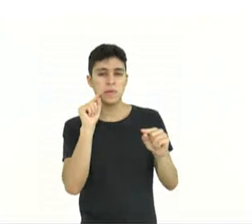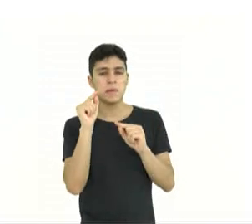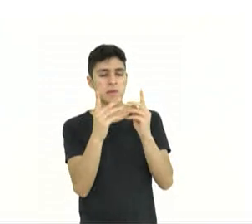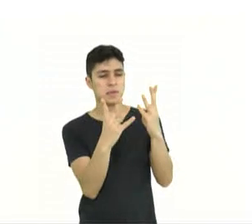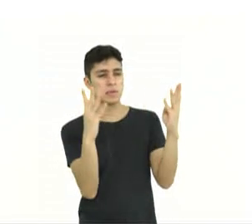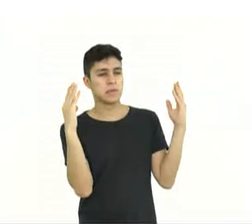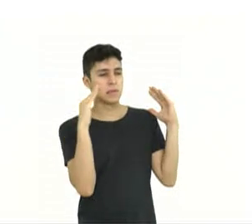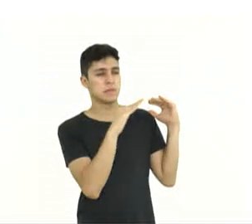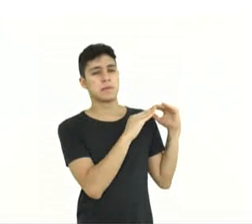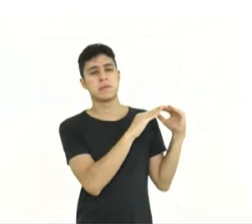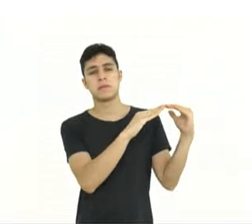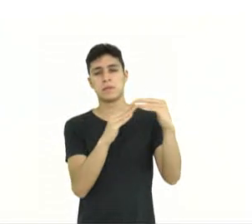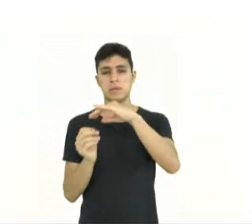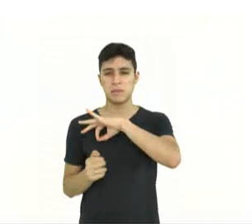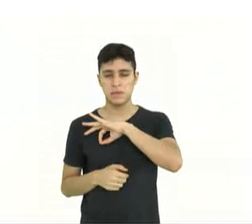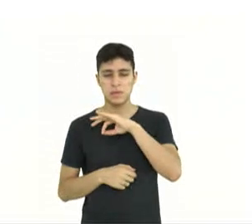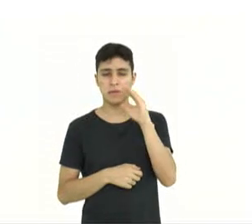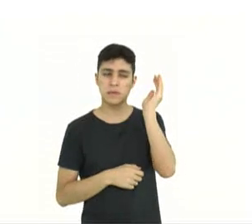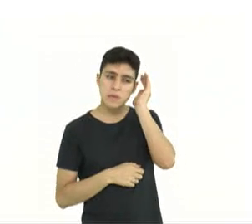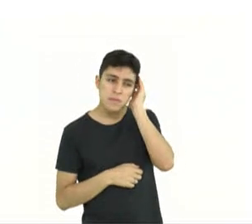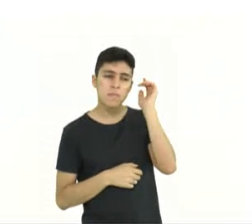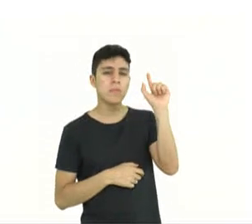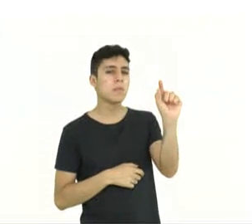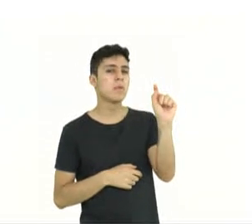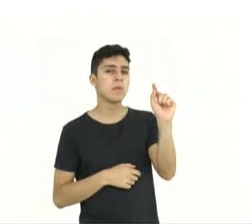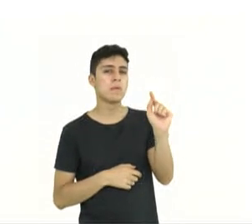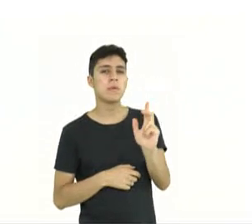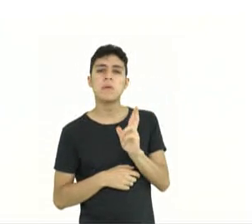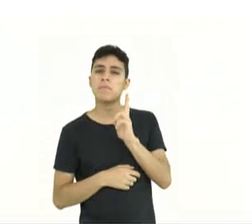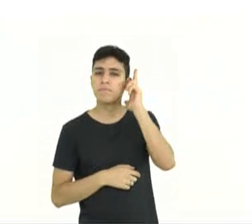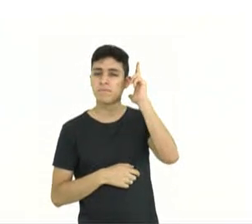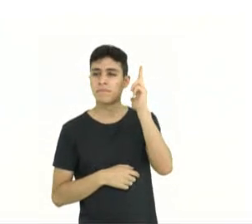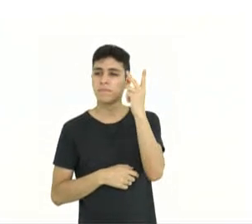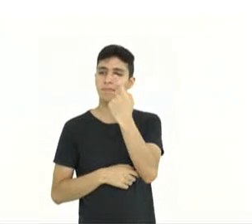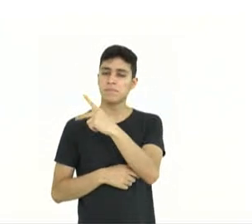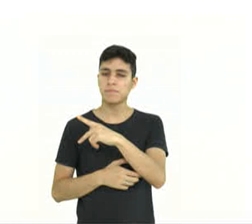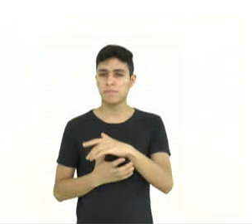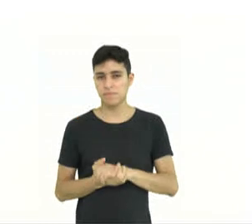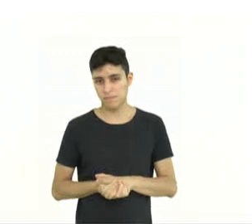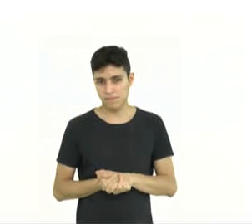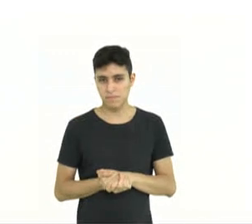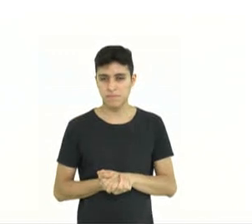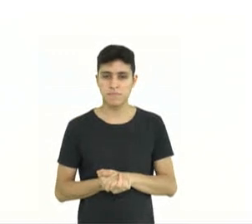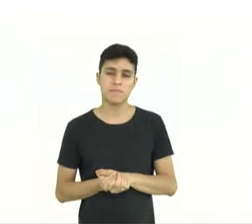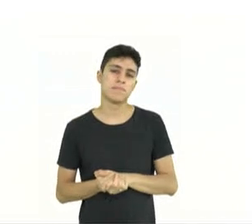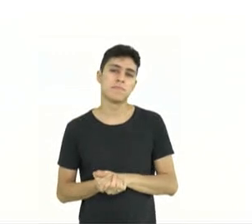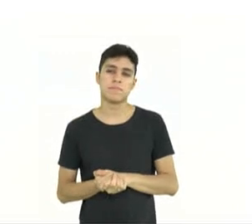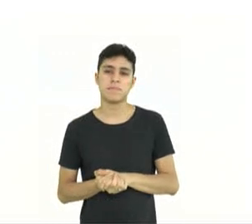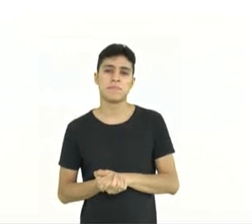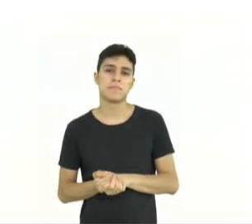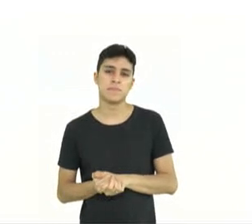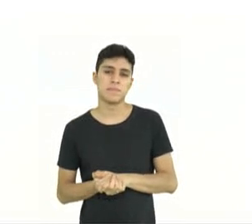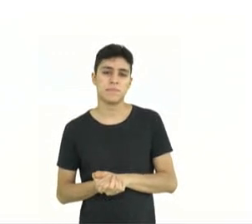rodeado de vizinhos e policiais Van Gogh havia cortado parte da orelha esquerda Sesc